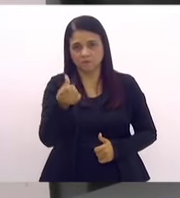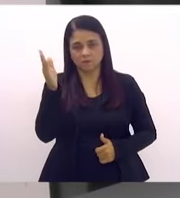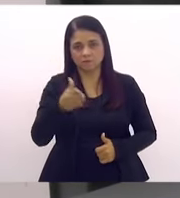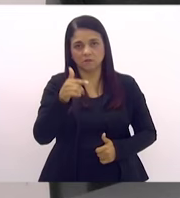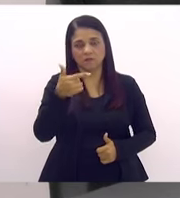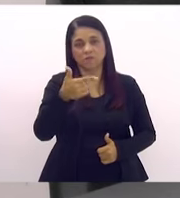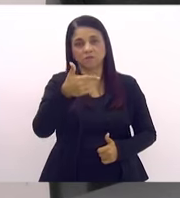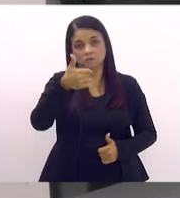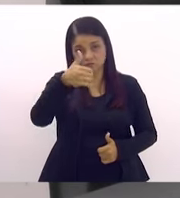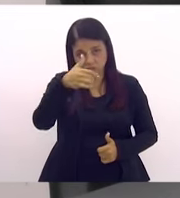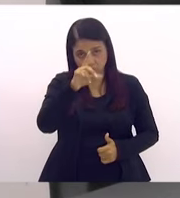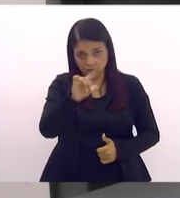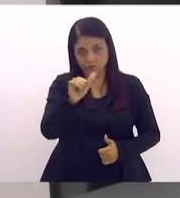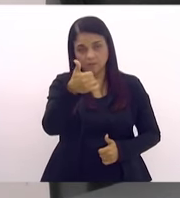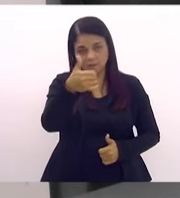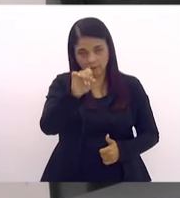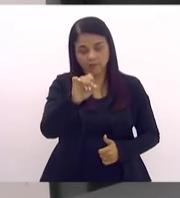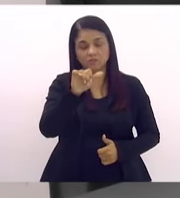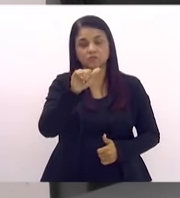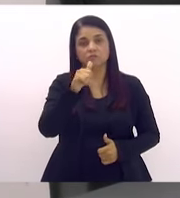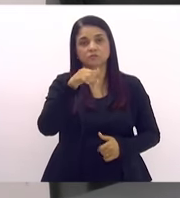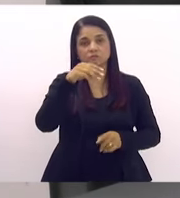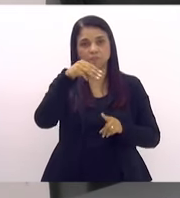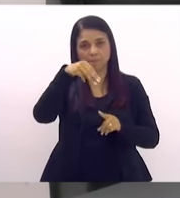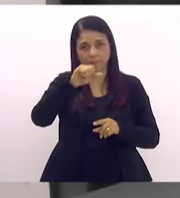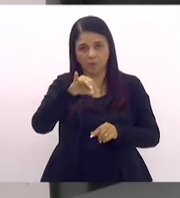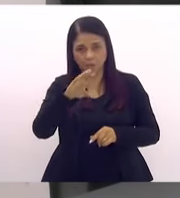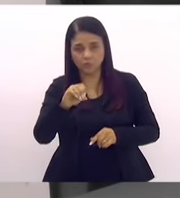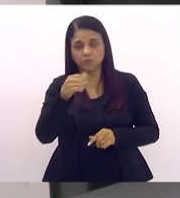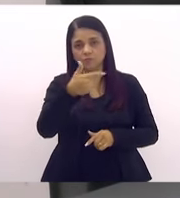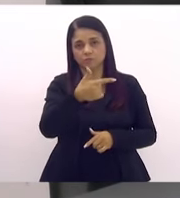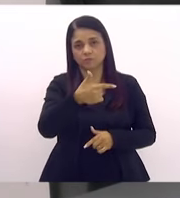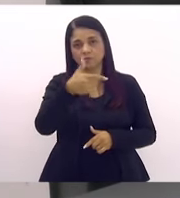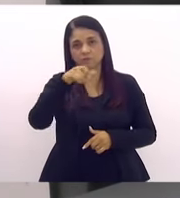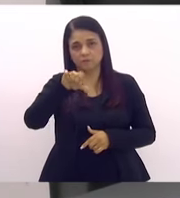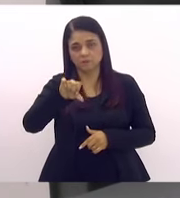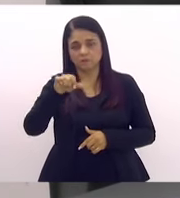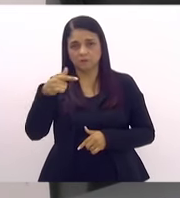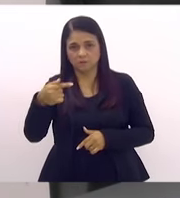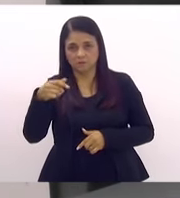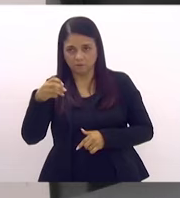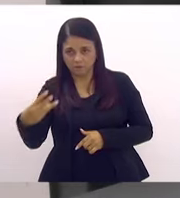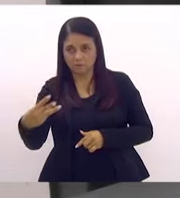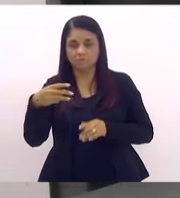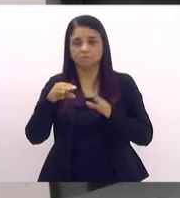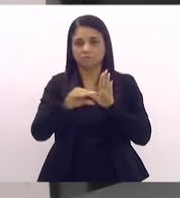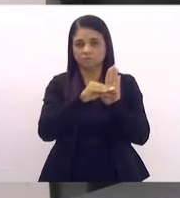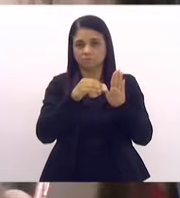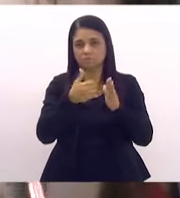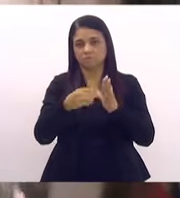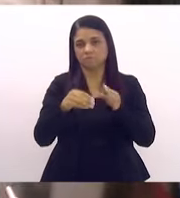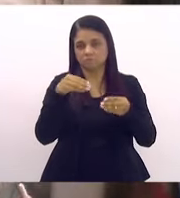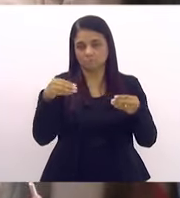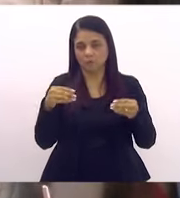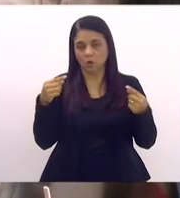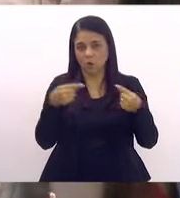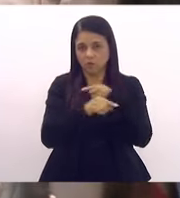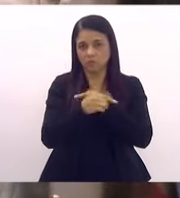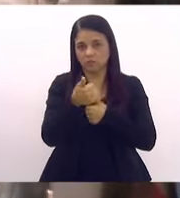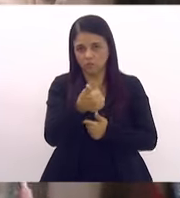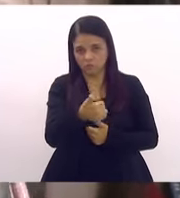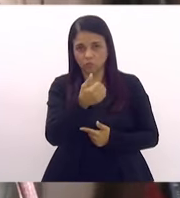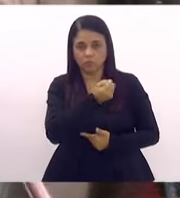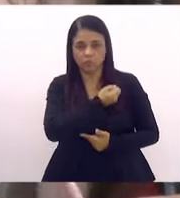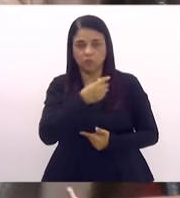de 77, na forma que menciona. Deputado Fred Pacheco. Meu parecer, presidente, é favorável à emenda número 3, contrário às emendas número 1